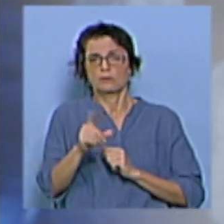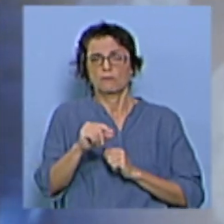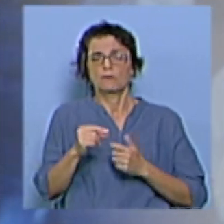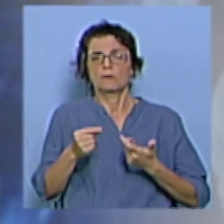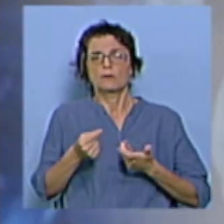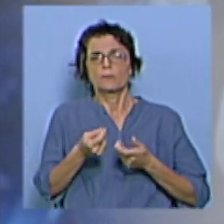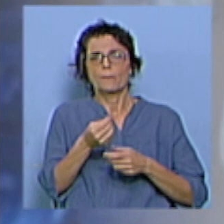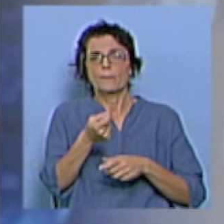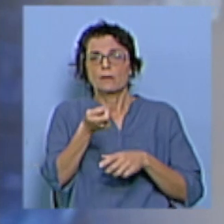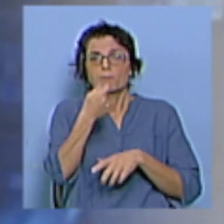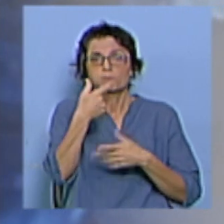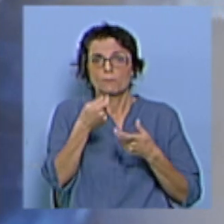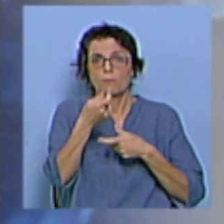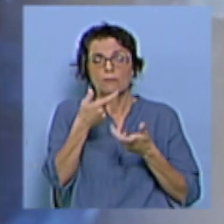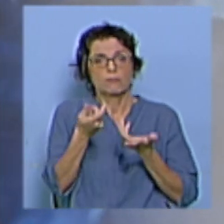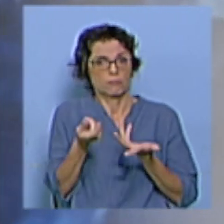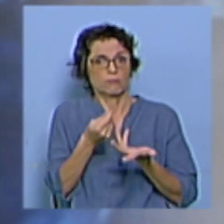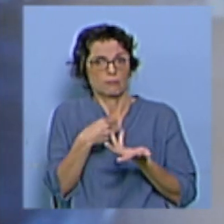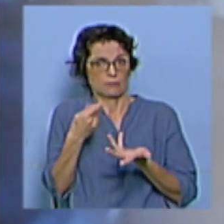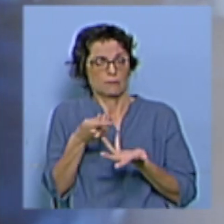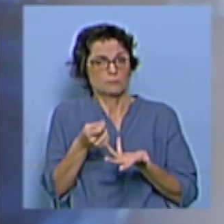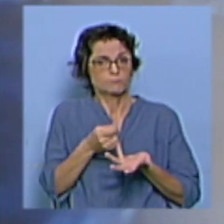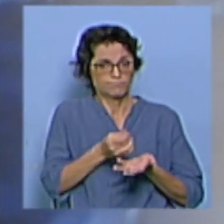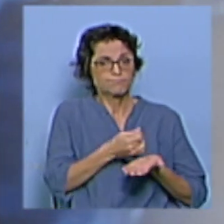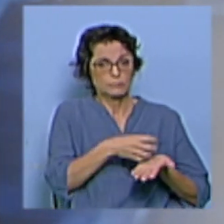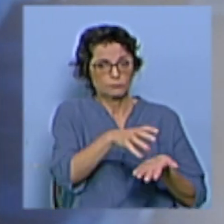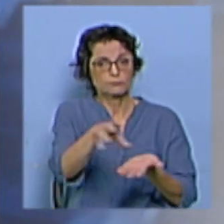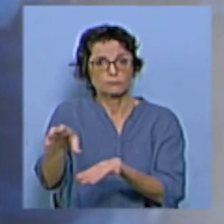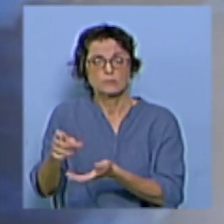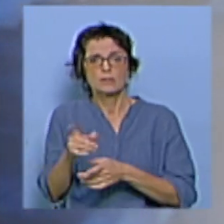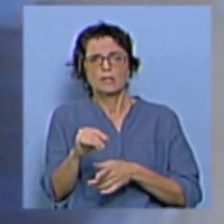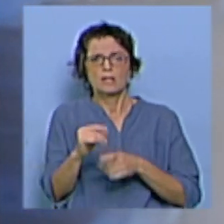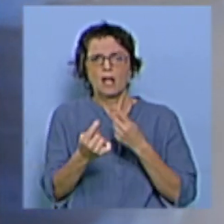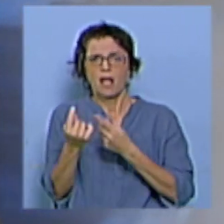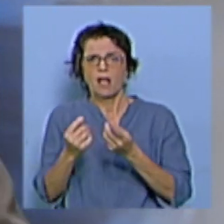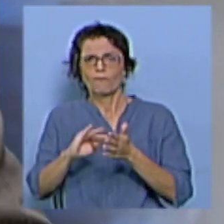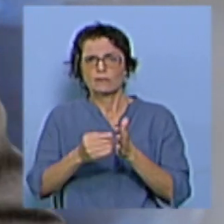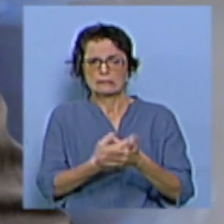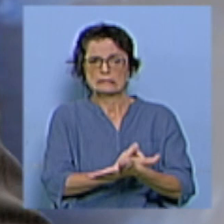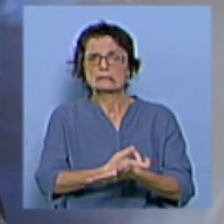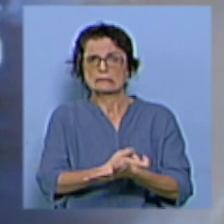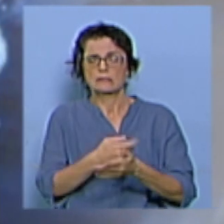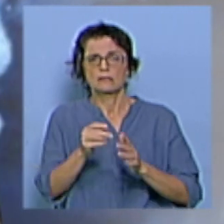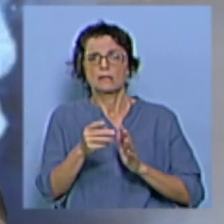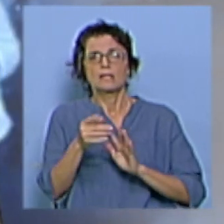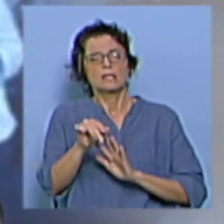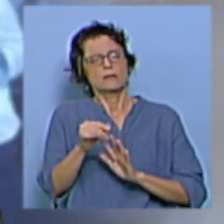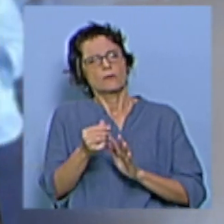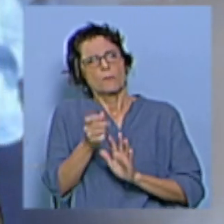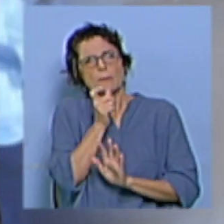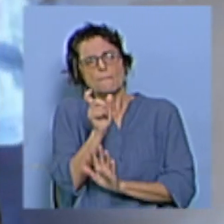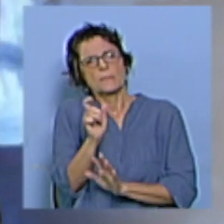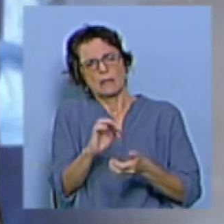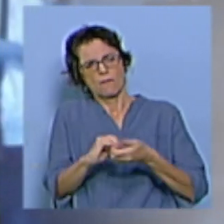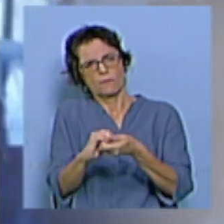e, inclusivamente, em muitas delas procedeu-se também à recolha de sangue. Ou seja, a palavra solidariedade foi